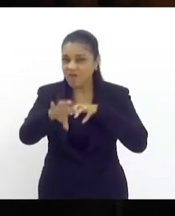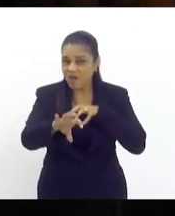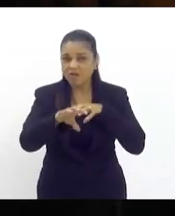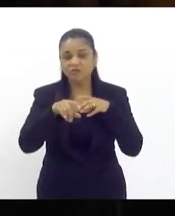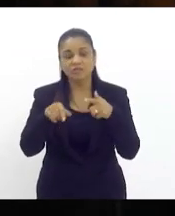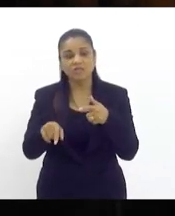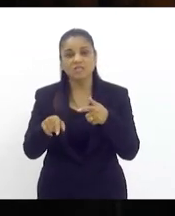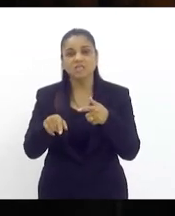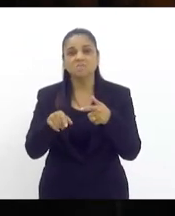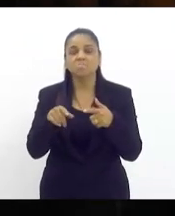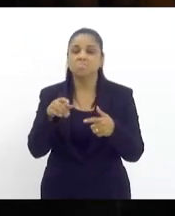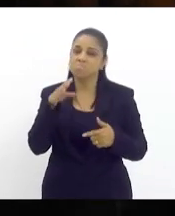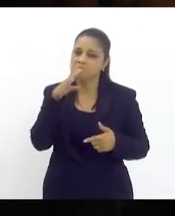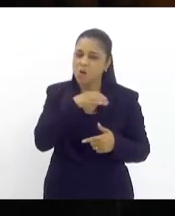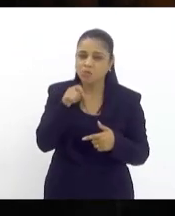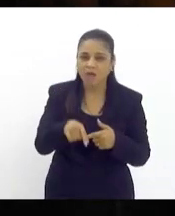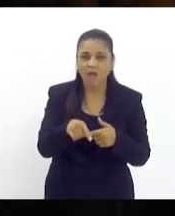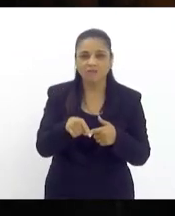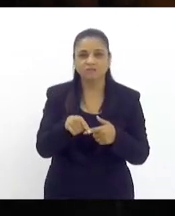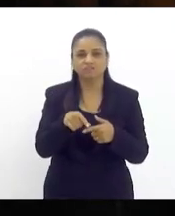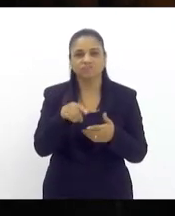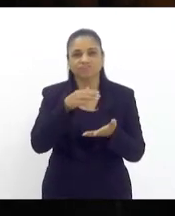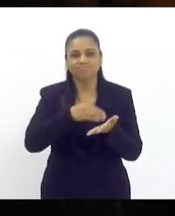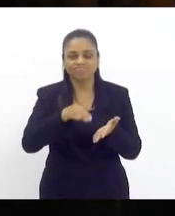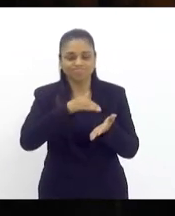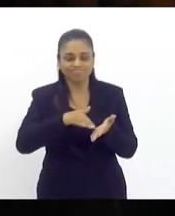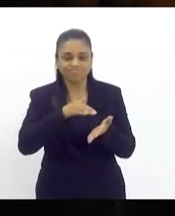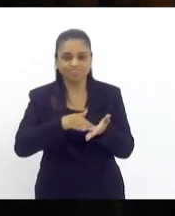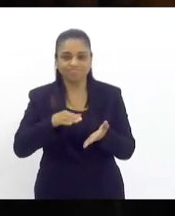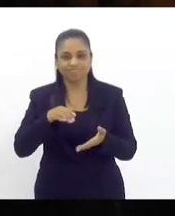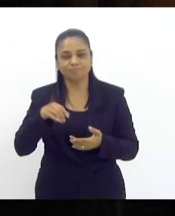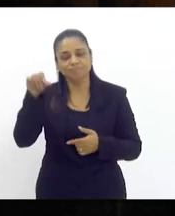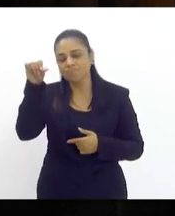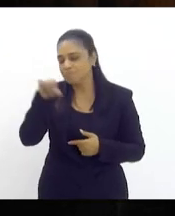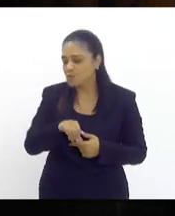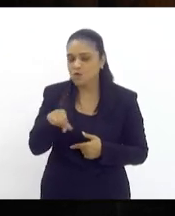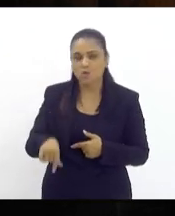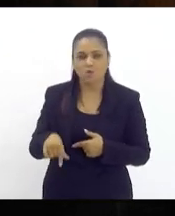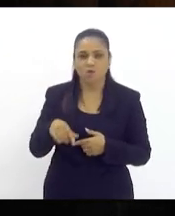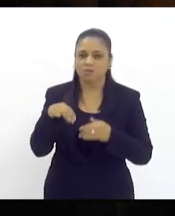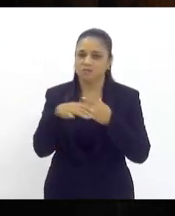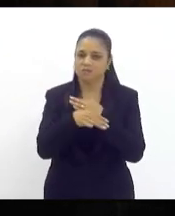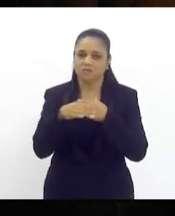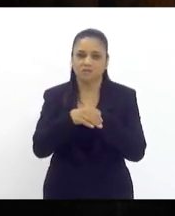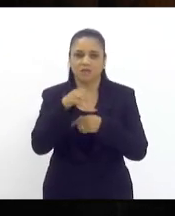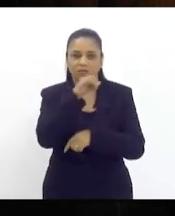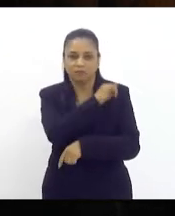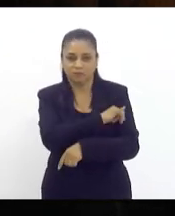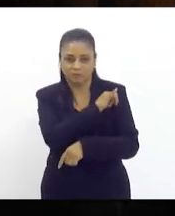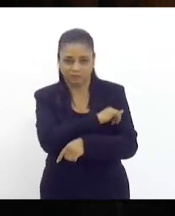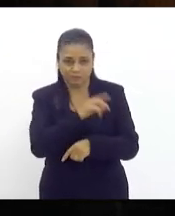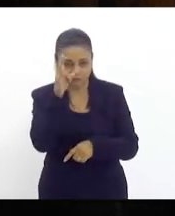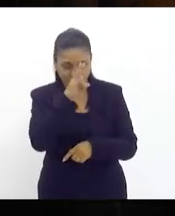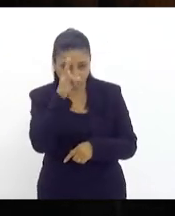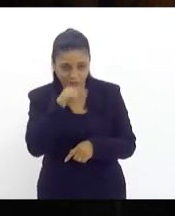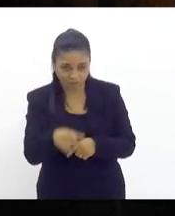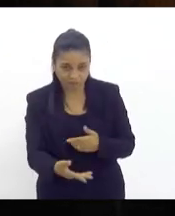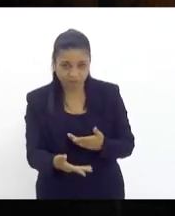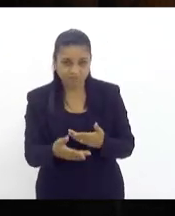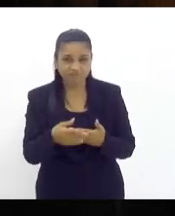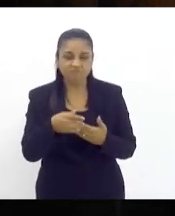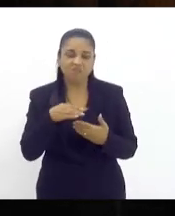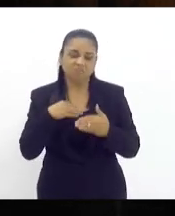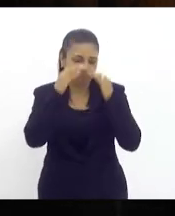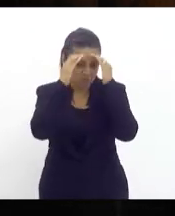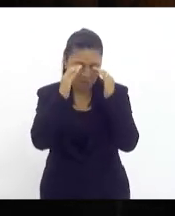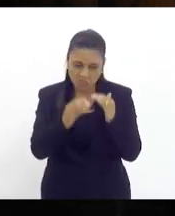Poder Executivo Municipal e sobretudo desse secretário que é o pior secretário da história do Rio de Janeiro ou seja num profundo diz respeito ao concurso